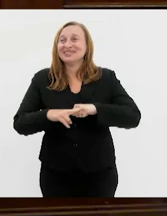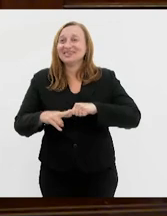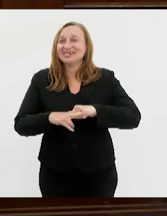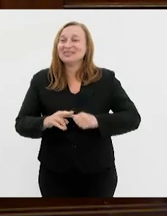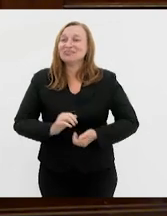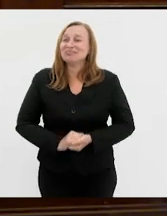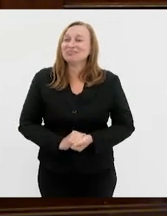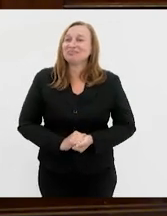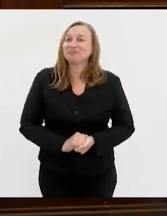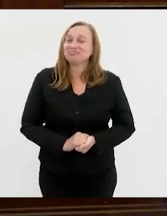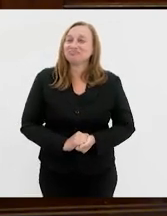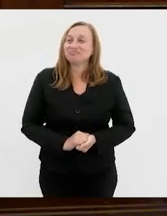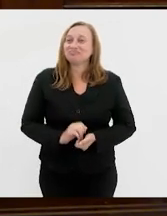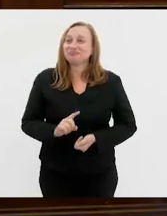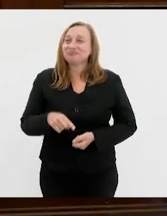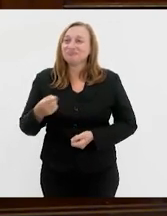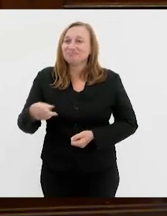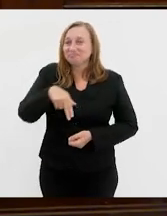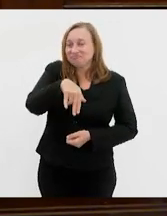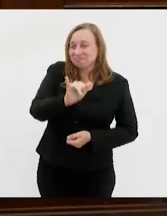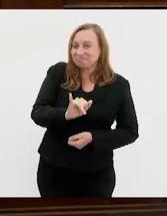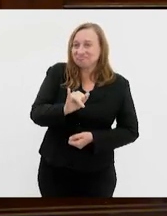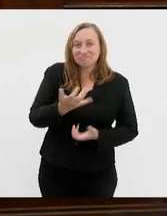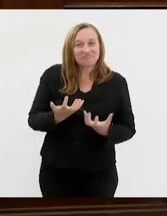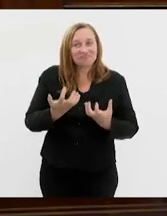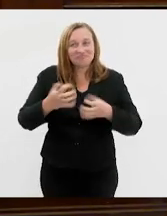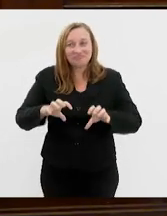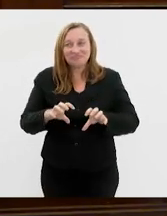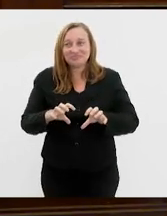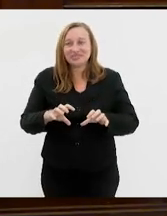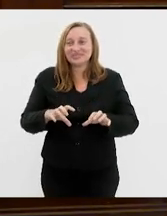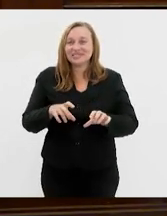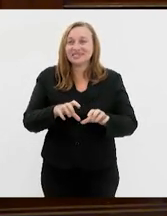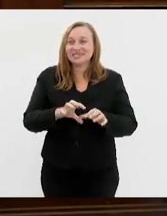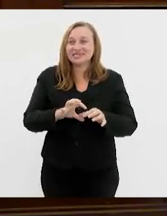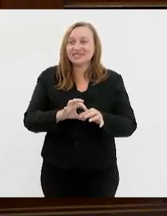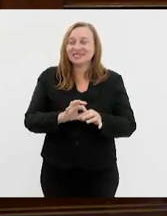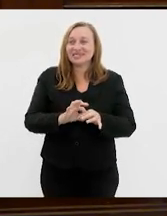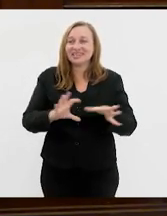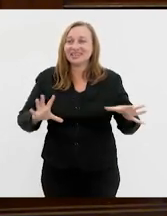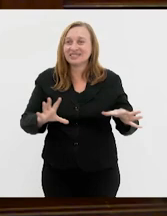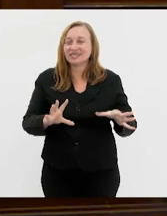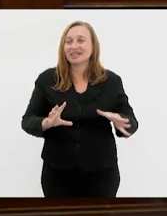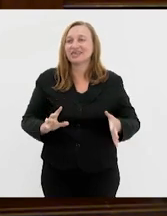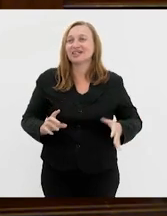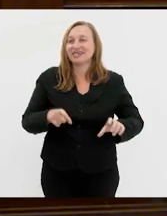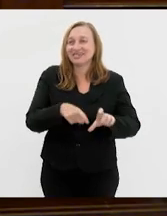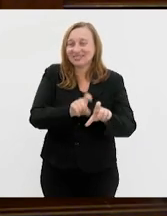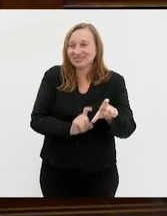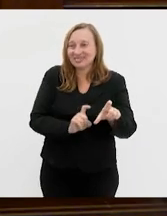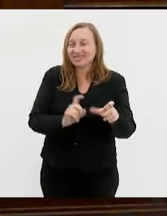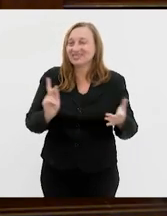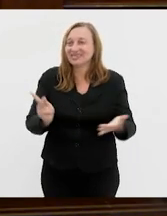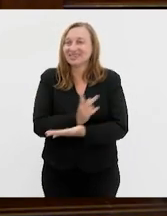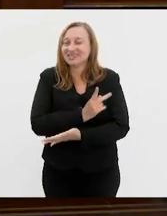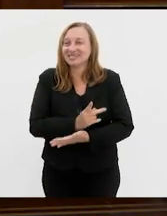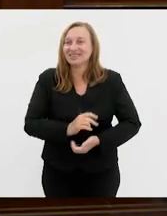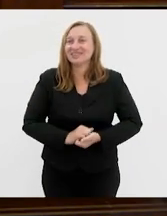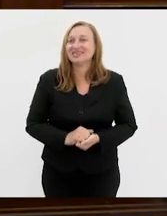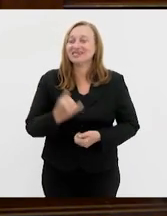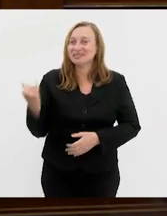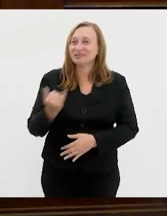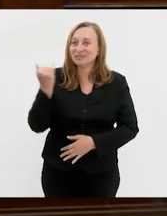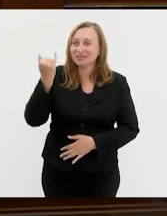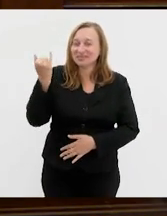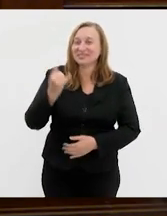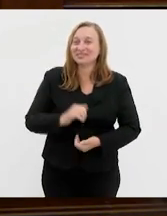E Nova Iguaçu não queria deixar a Mesquita sair. Não que Mesquita fosse muito importante financeiramente para Nova